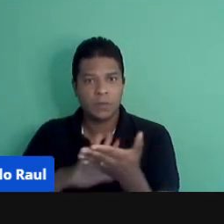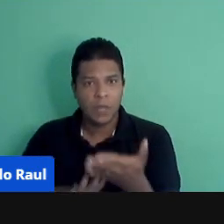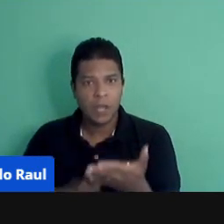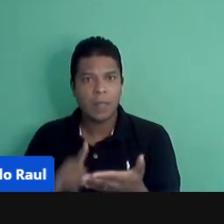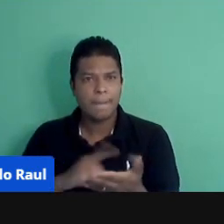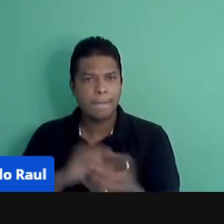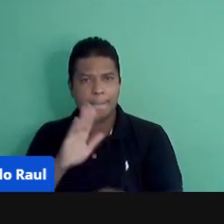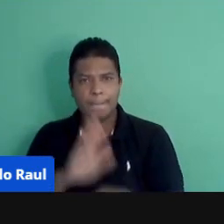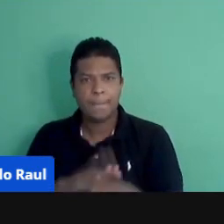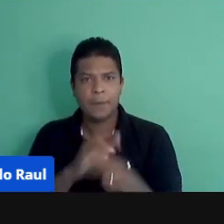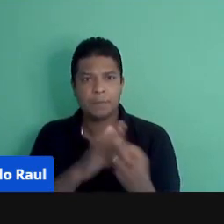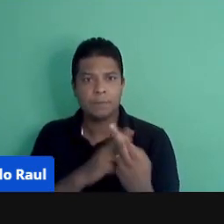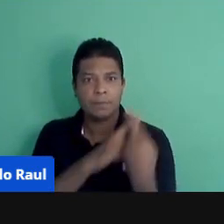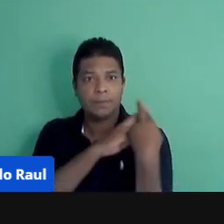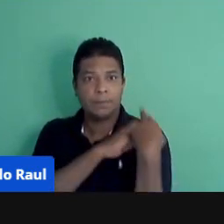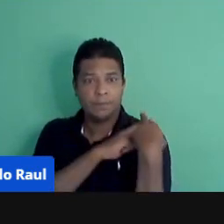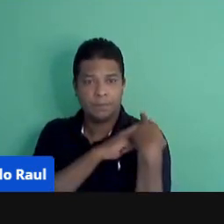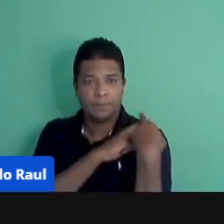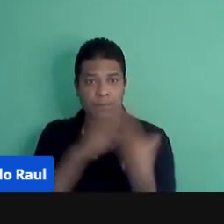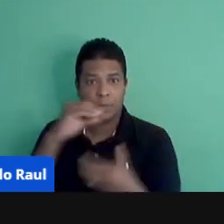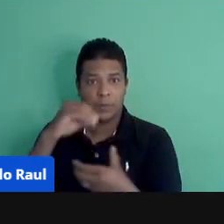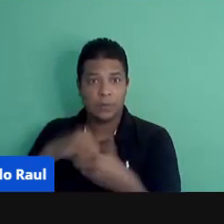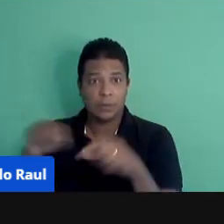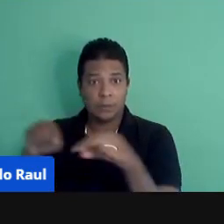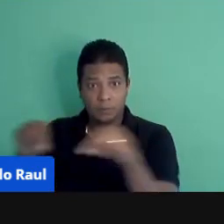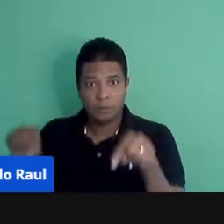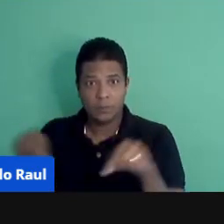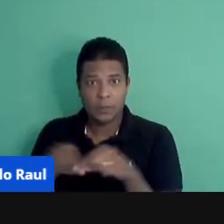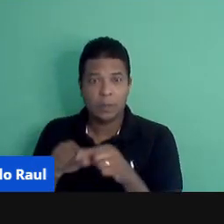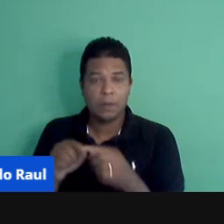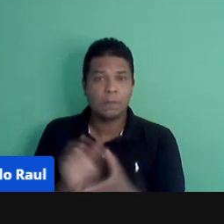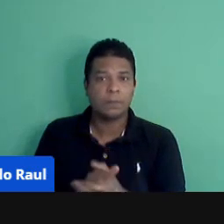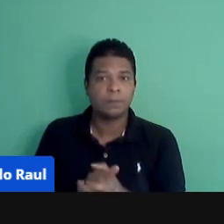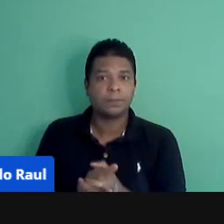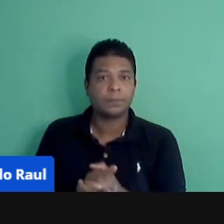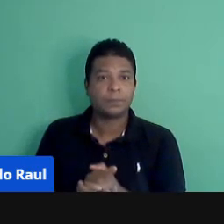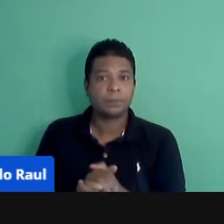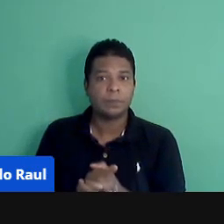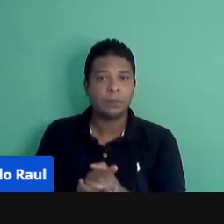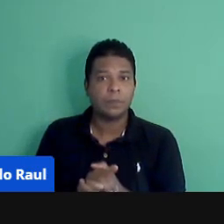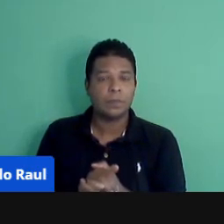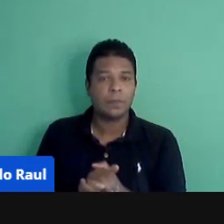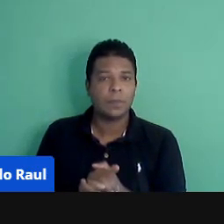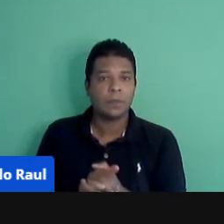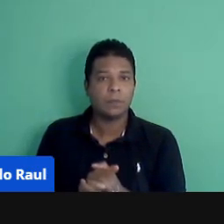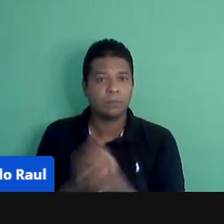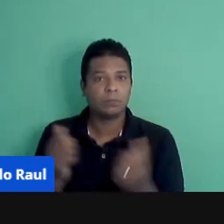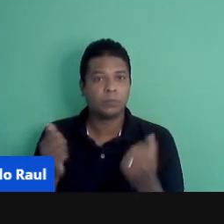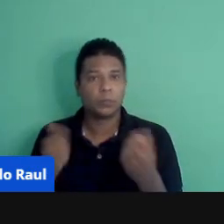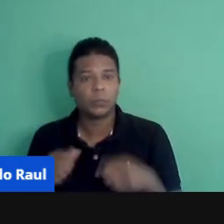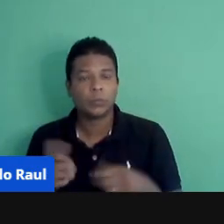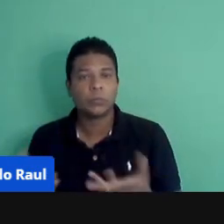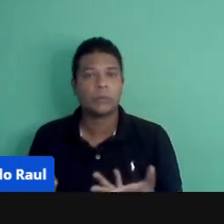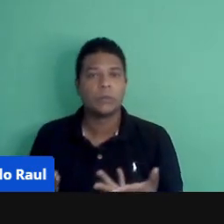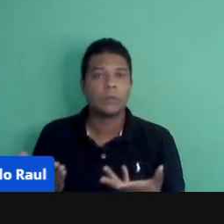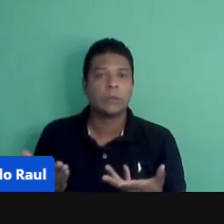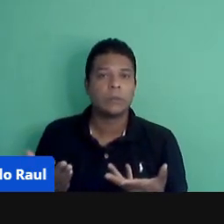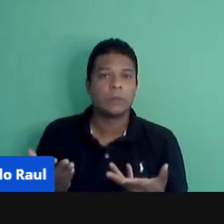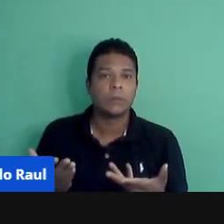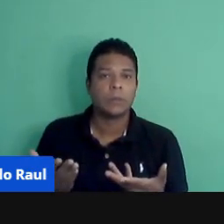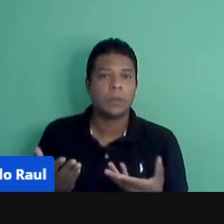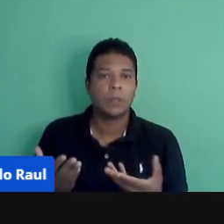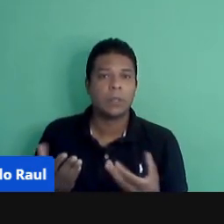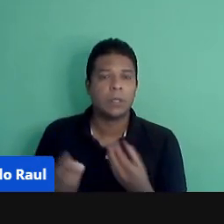responsabilidade, organização. Então, foi possível notar essa questão, né? Essa questão ficou